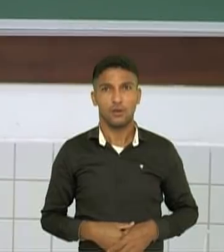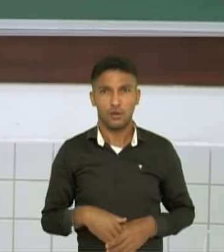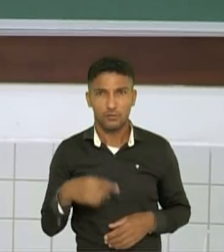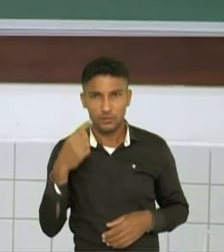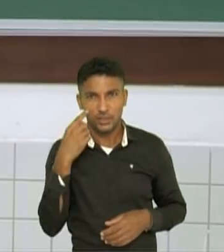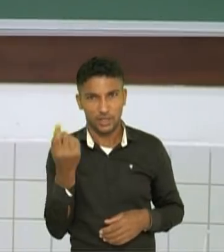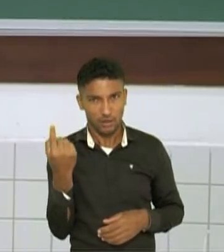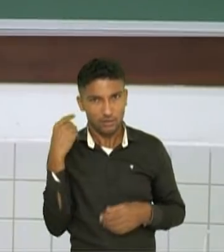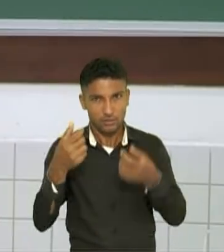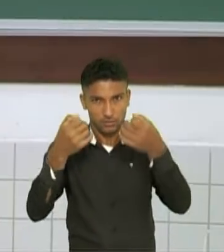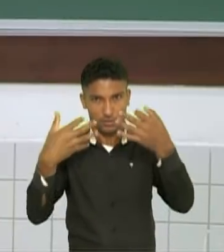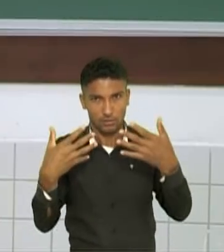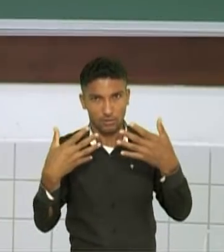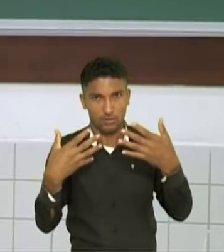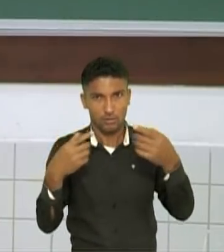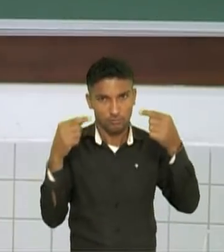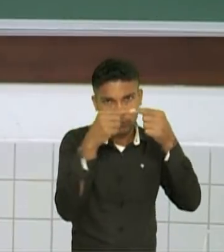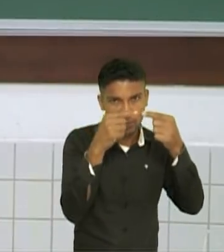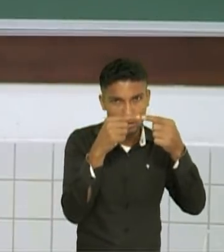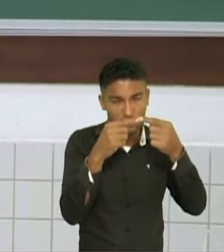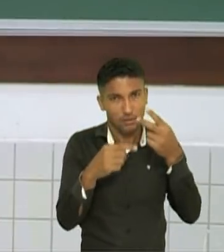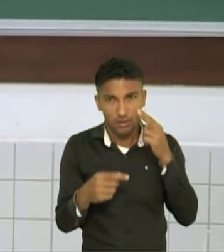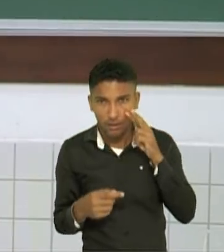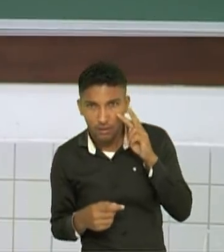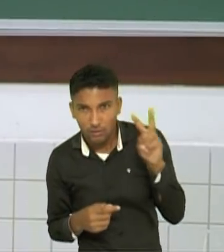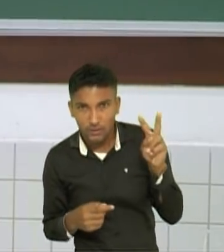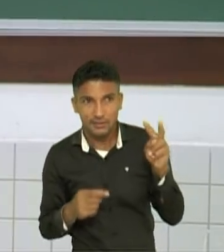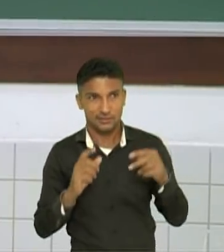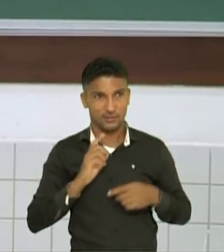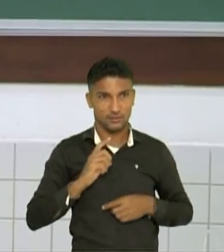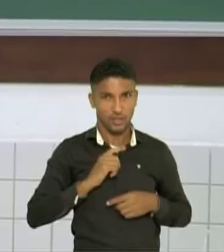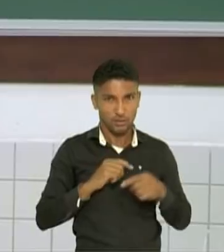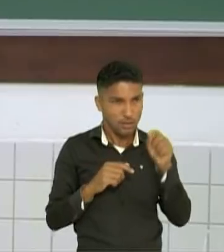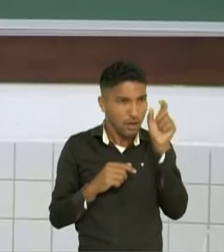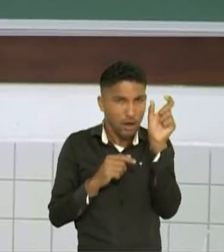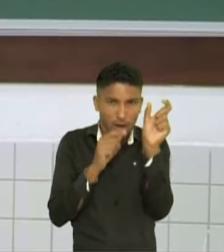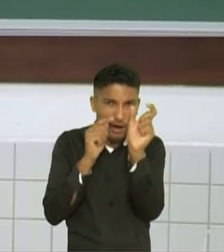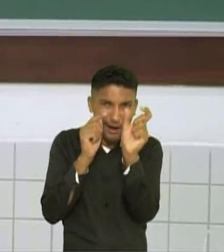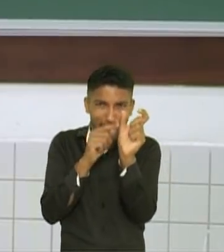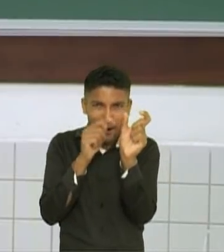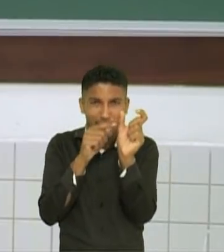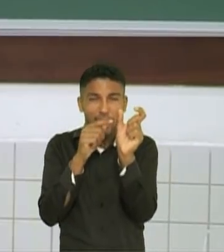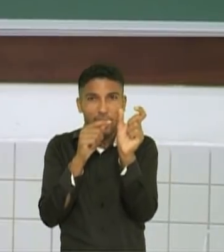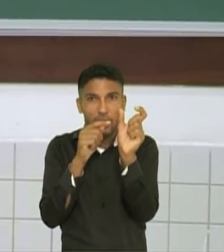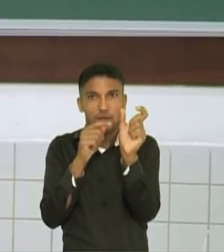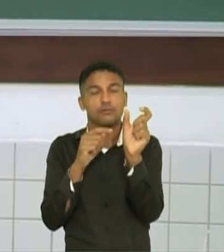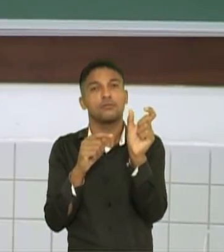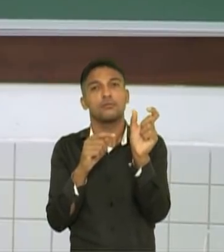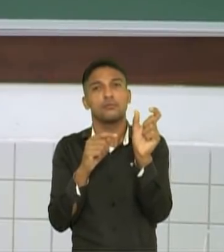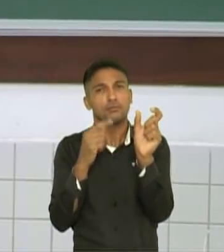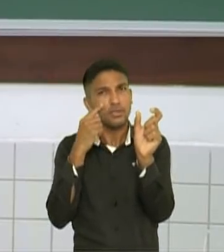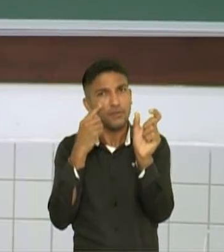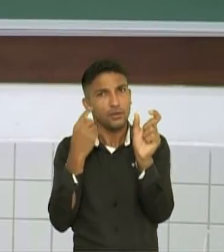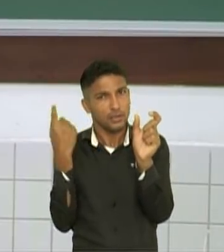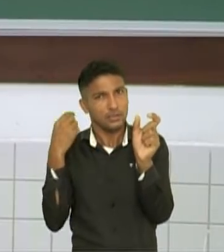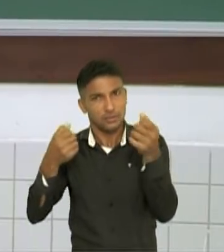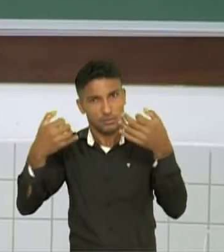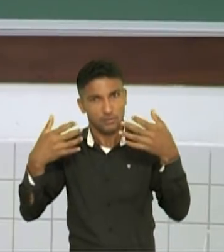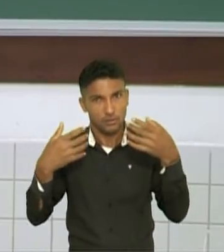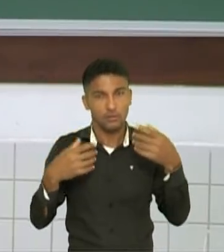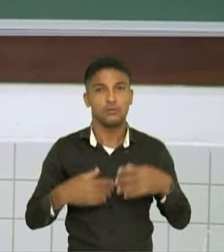que a gente já conversou. Então, com certeza, se tiver uma dessas alternativas, uma grandeza escalar, obviamente, essa alternativa